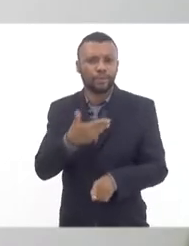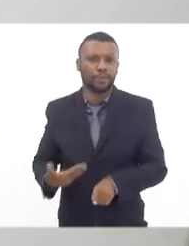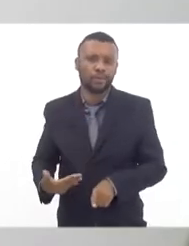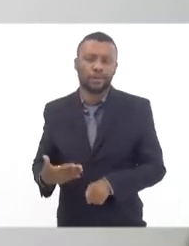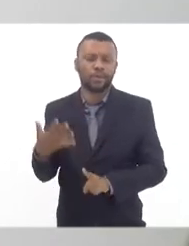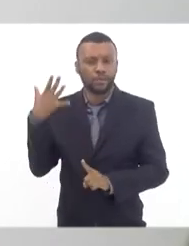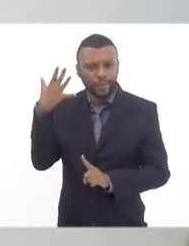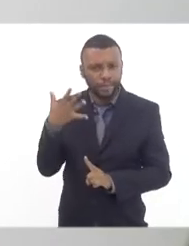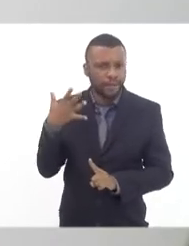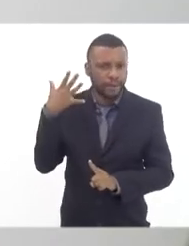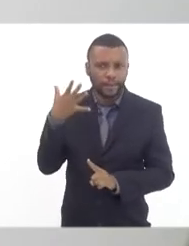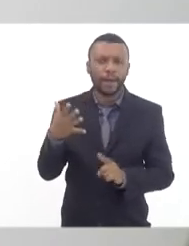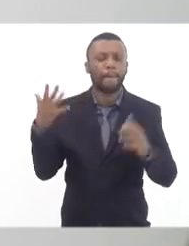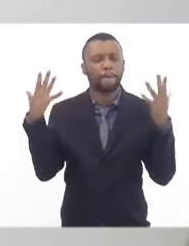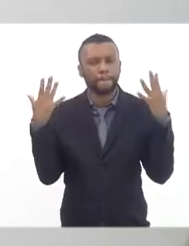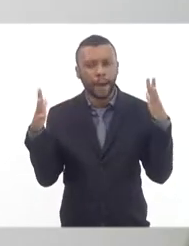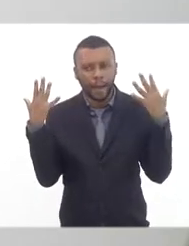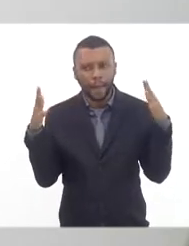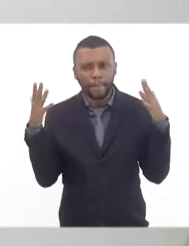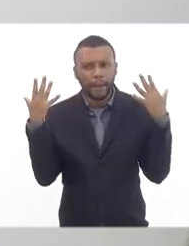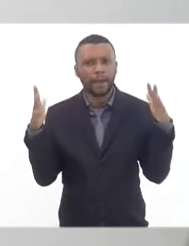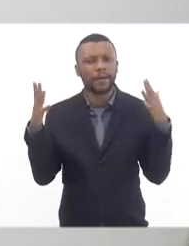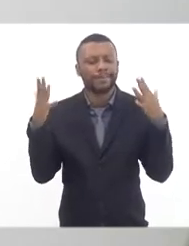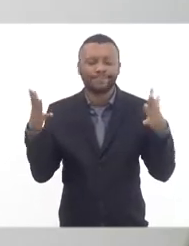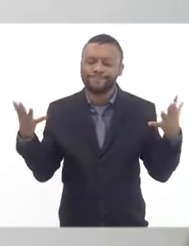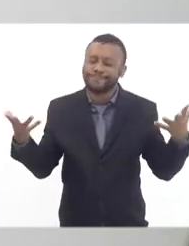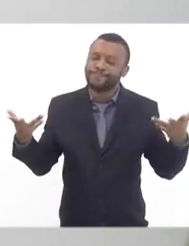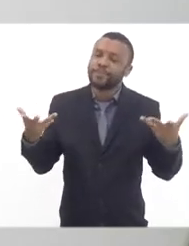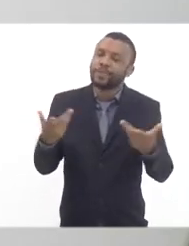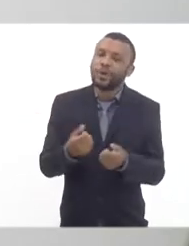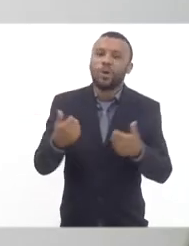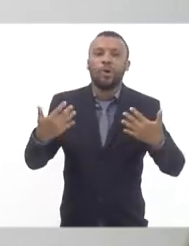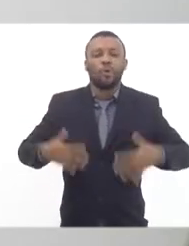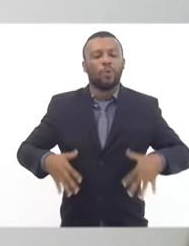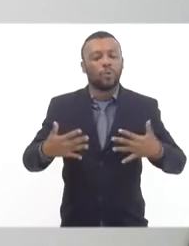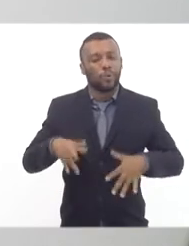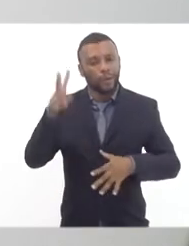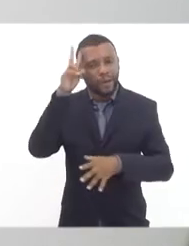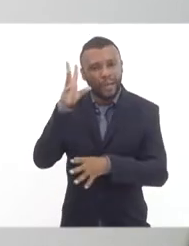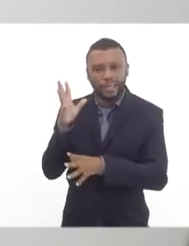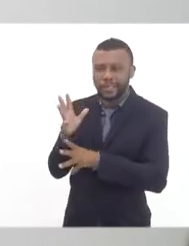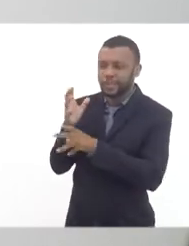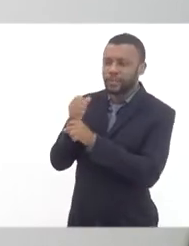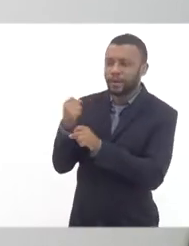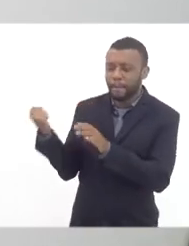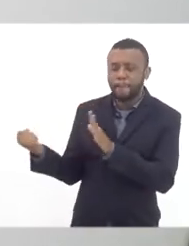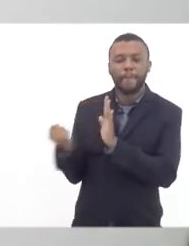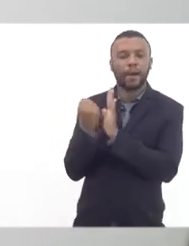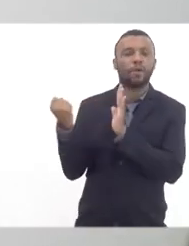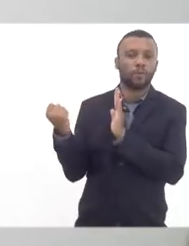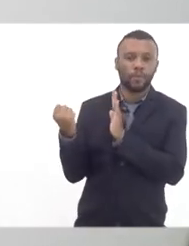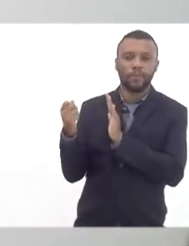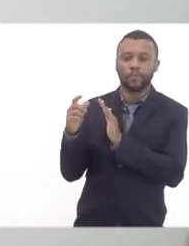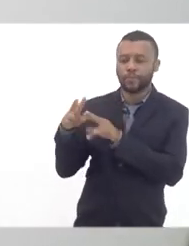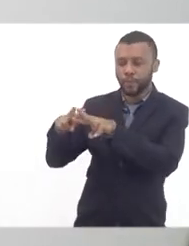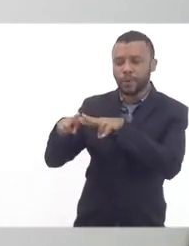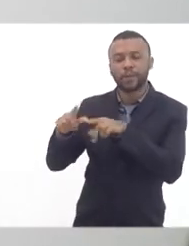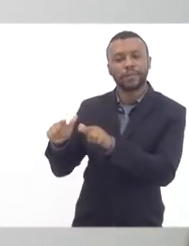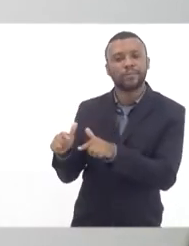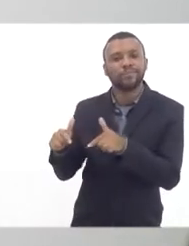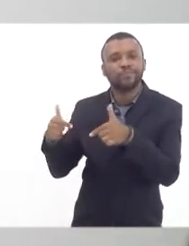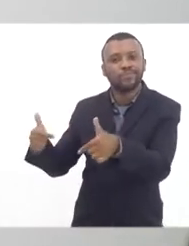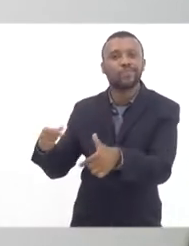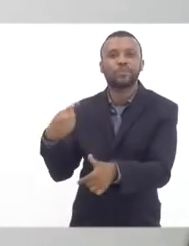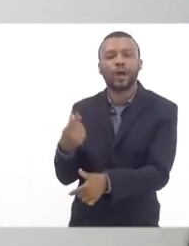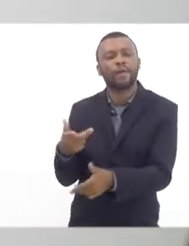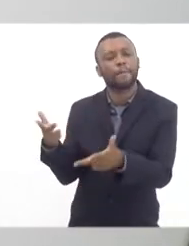aqui é de parabéns assim, históricos pela sua iniciativa, porque a gente já viu nesses 10